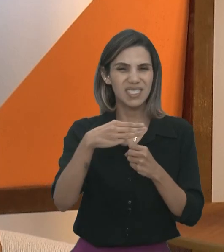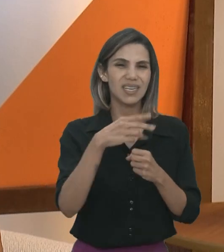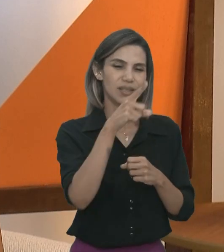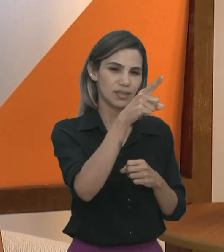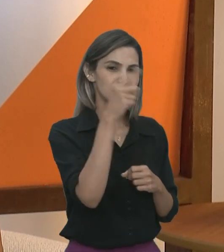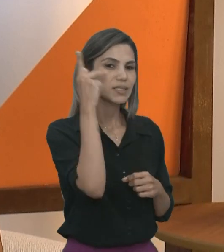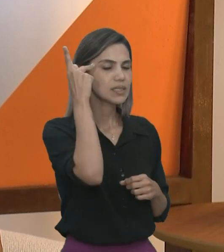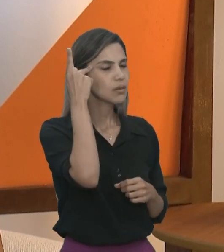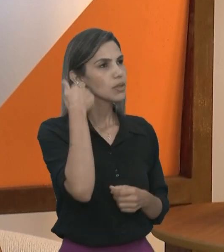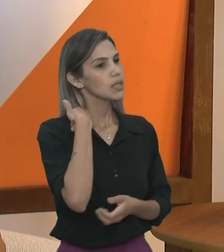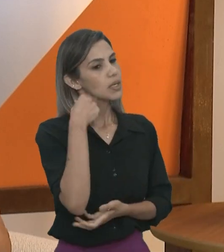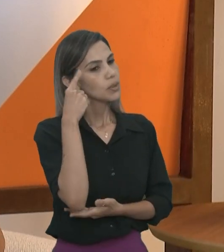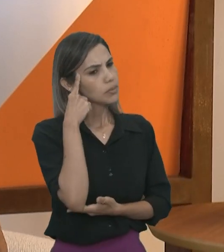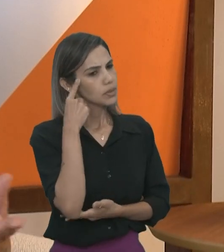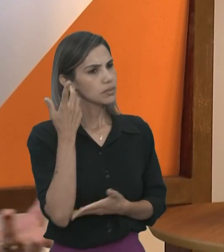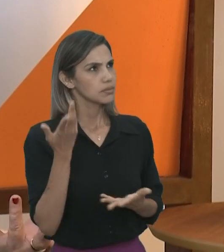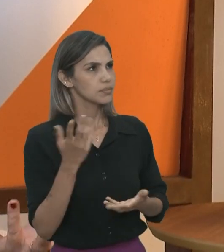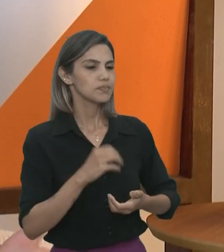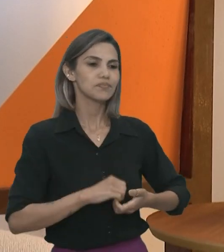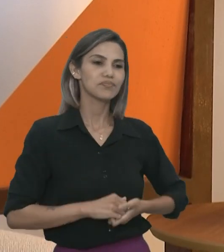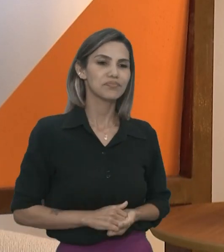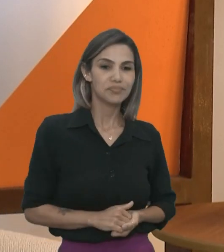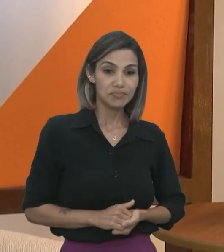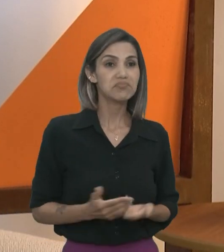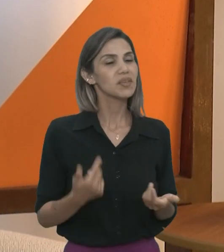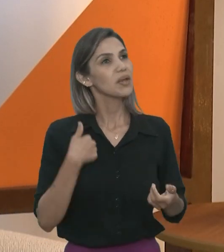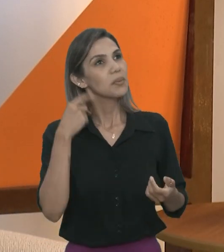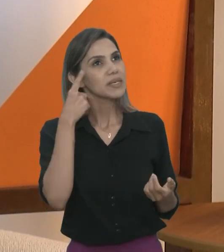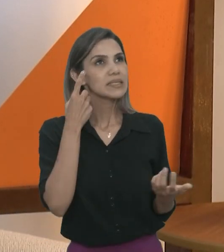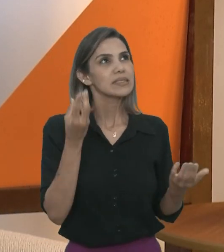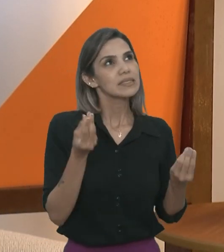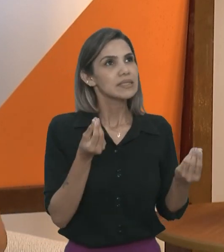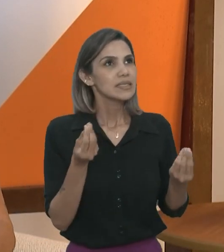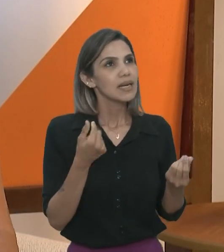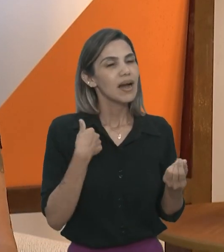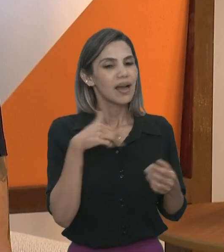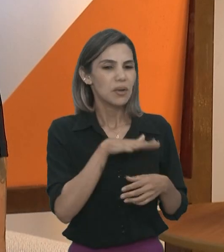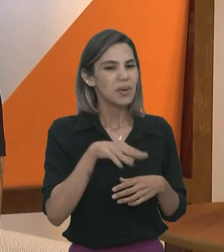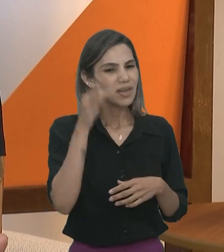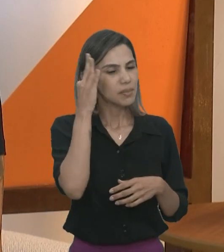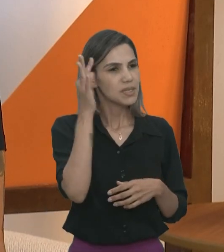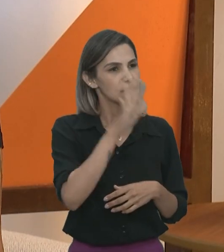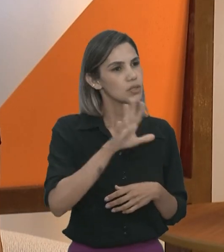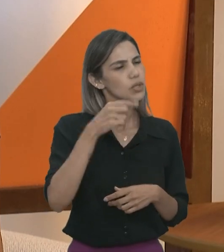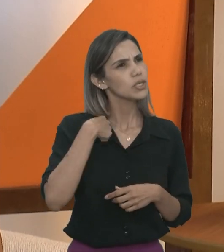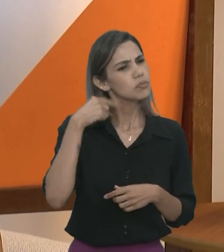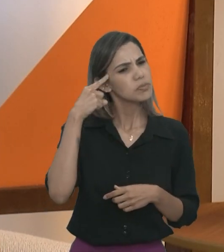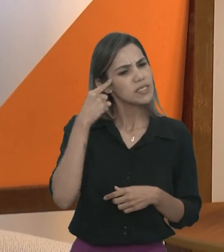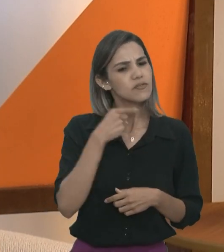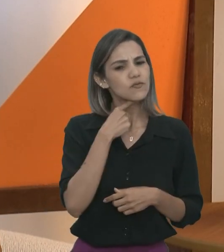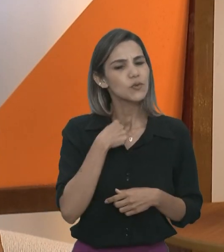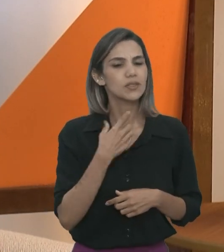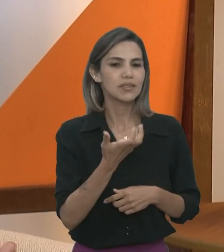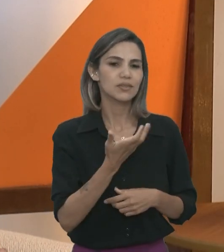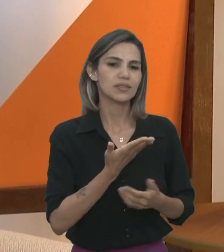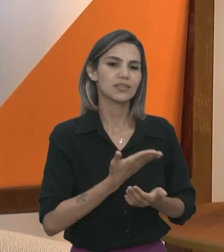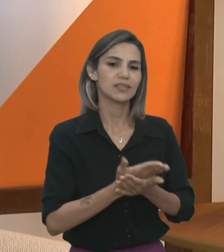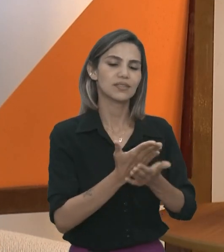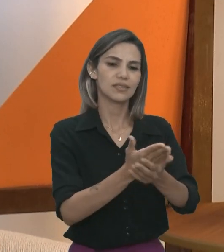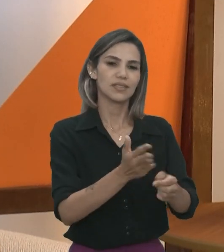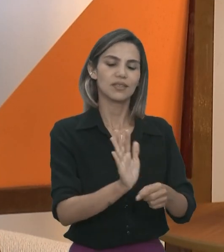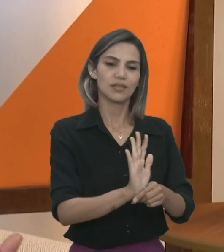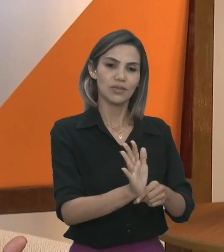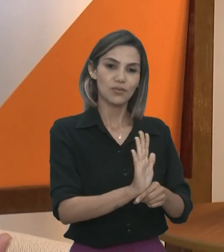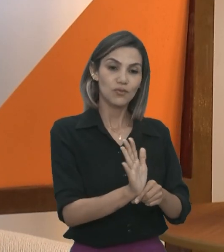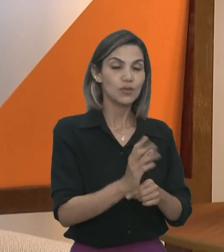eu pensei, não era necessário, que era um mestrado mais teórico, mas eu pensei, eu quero fazer um filme. E eu pensei, mas eu quero fazer um filme que